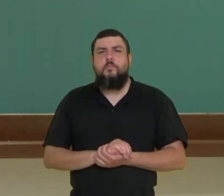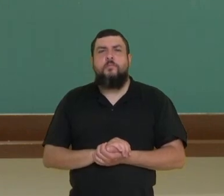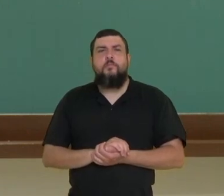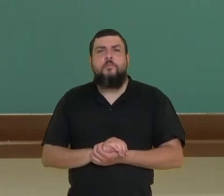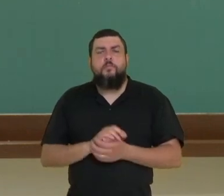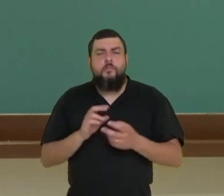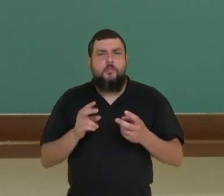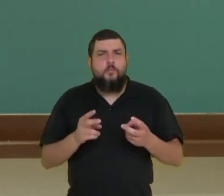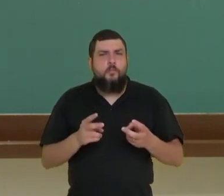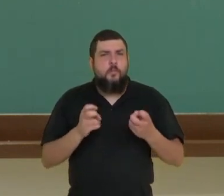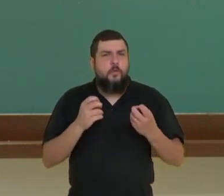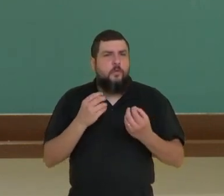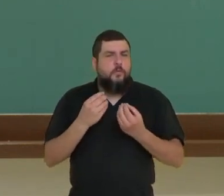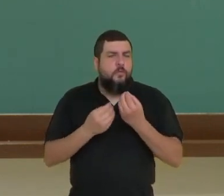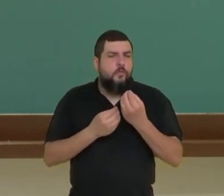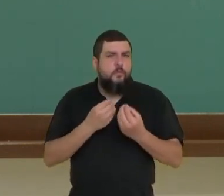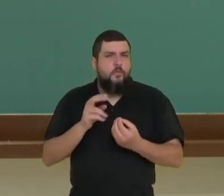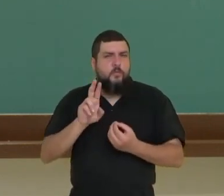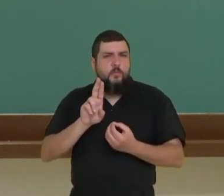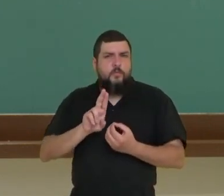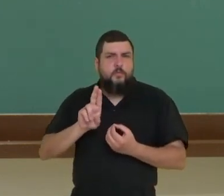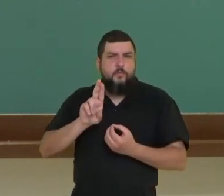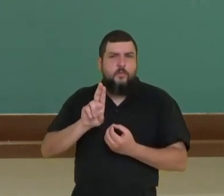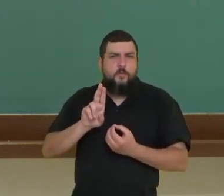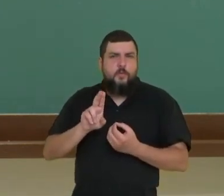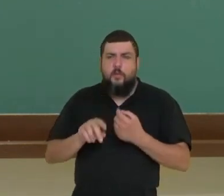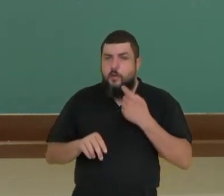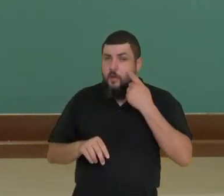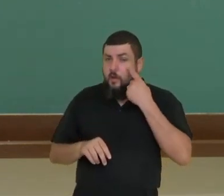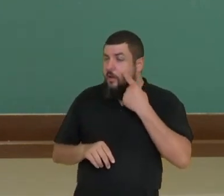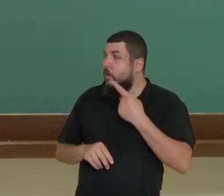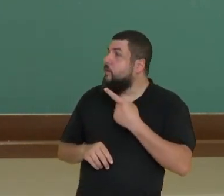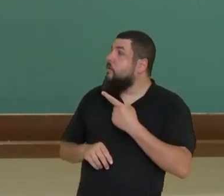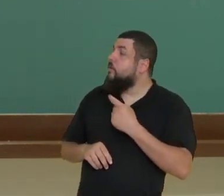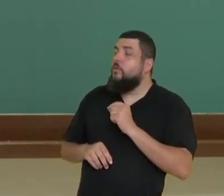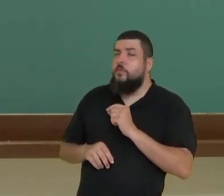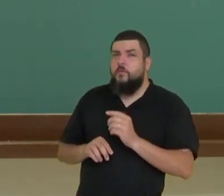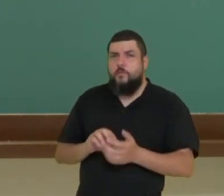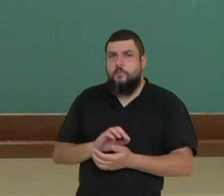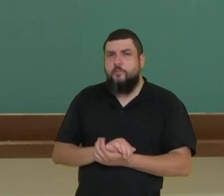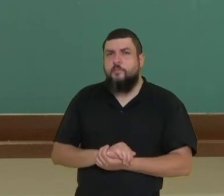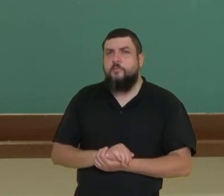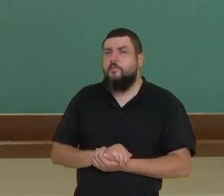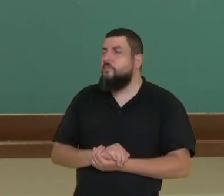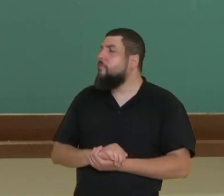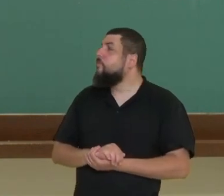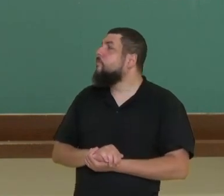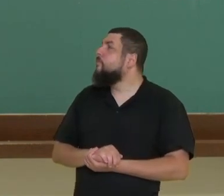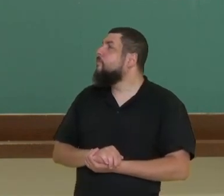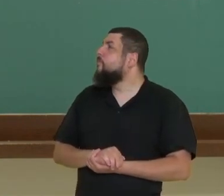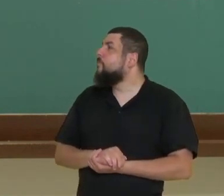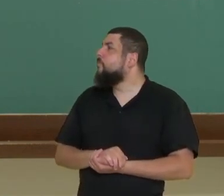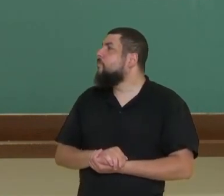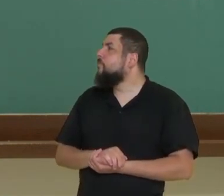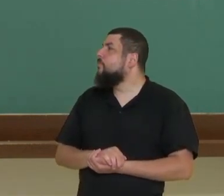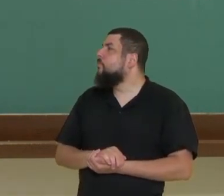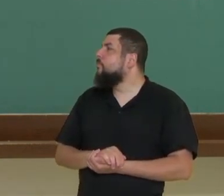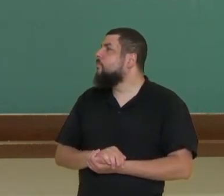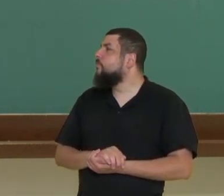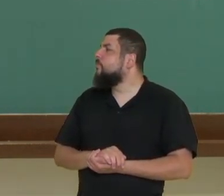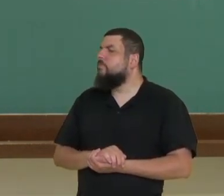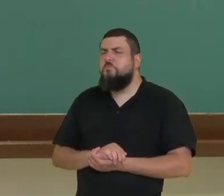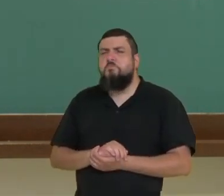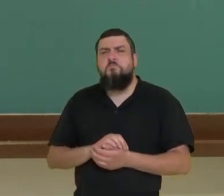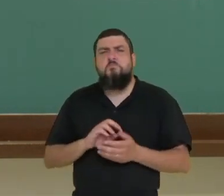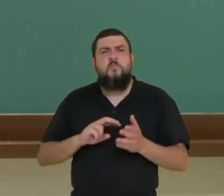do diminutivo? Então aqui vocês têm um exemplo, ó. El ratoncito Pérez. Com que